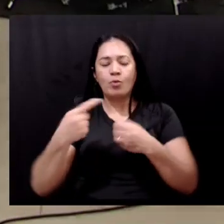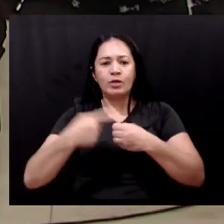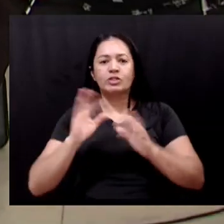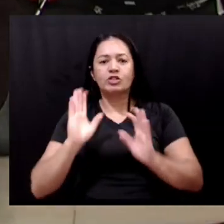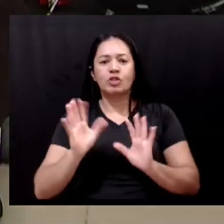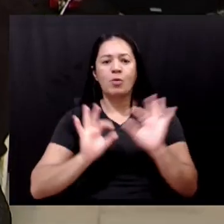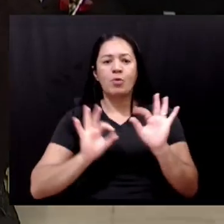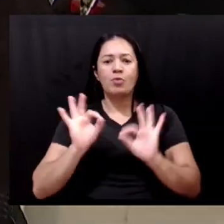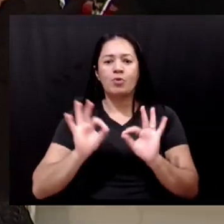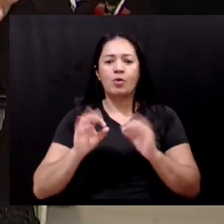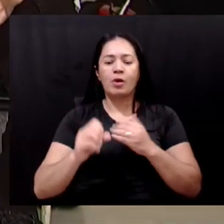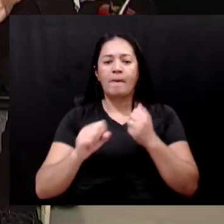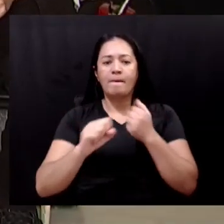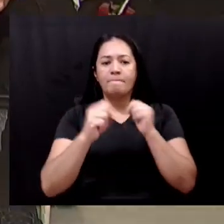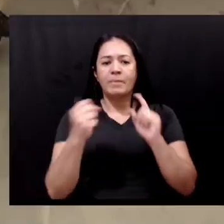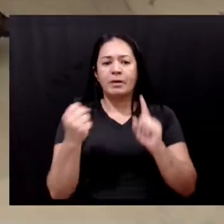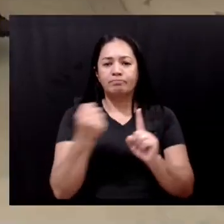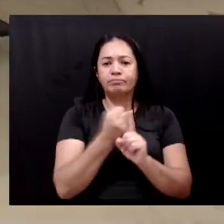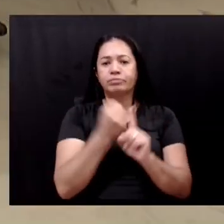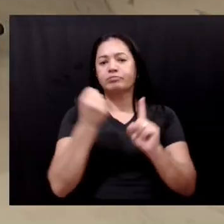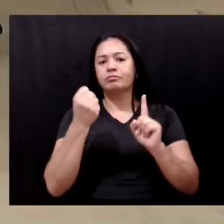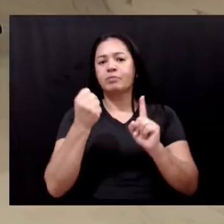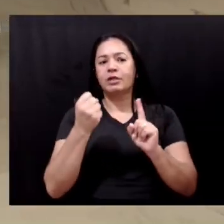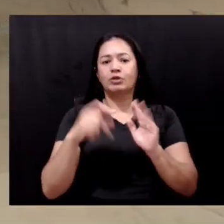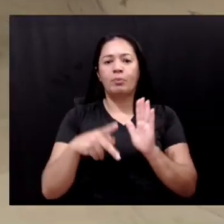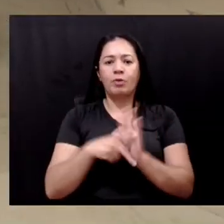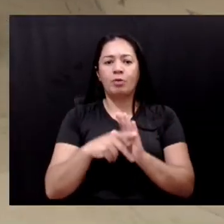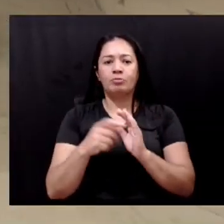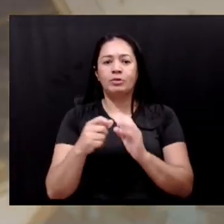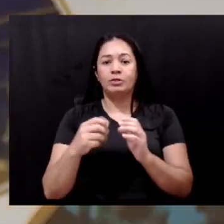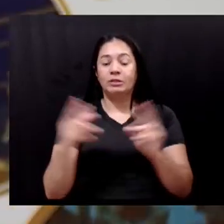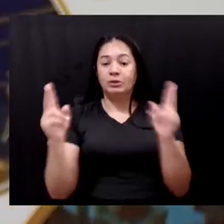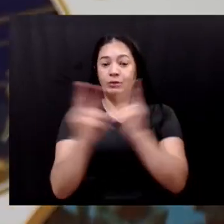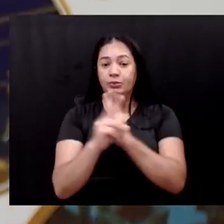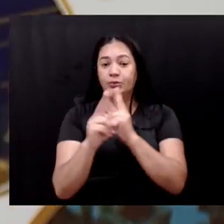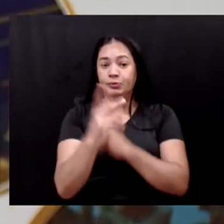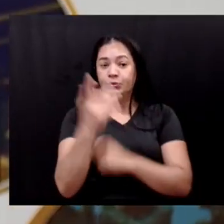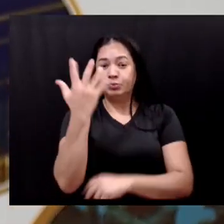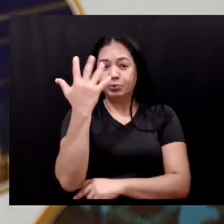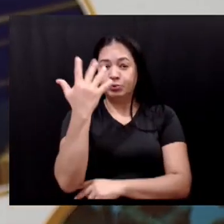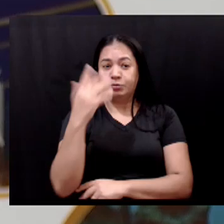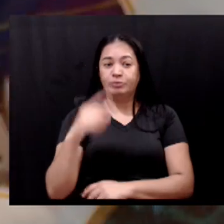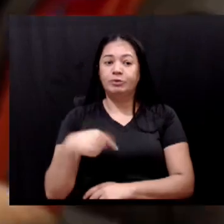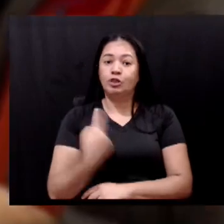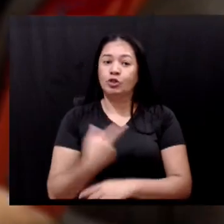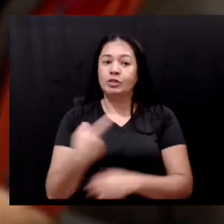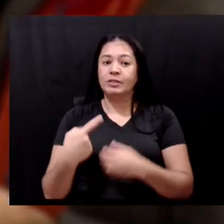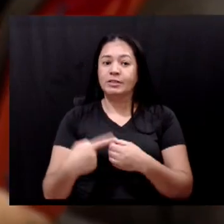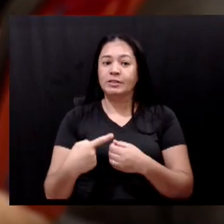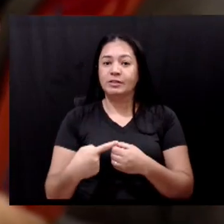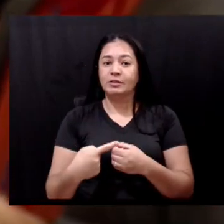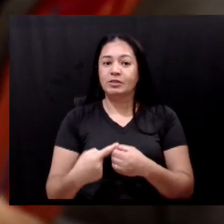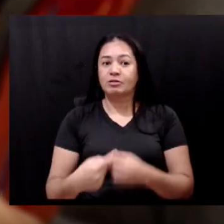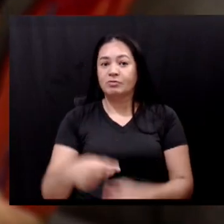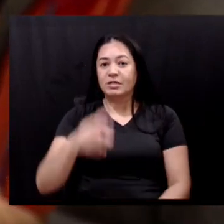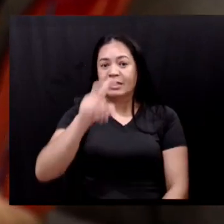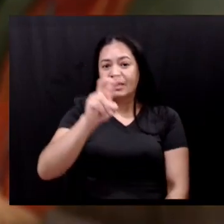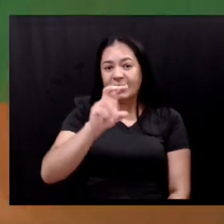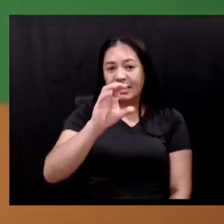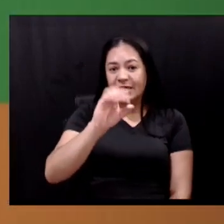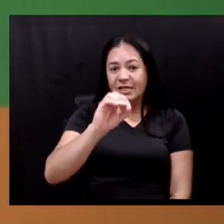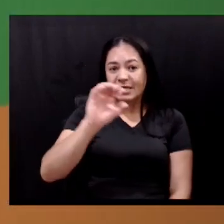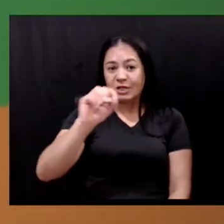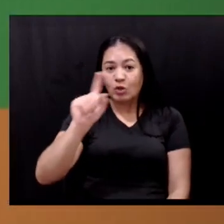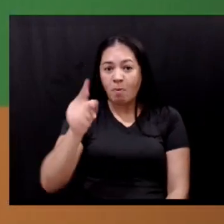crise climática? A nossa cidade é uma das cidades acima de 500 mil habitantes que tem um